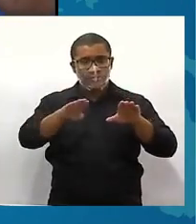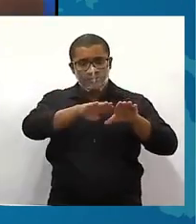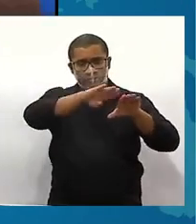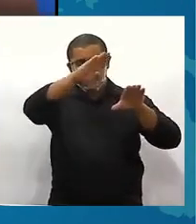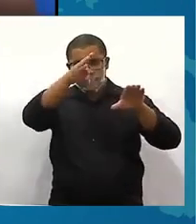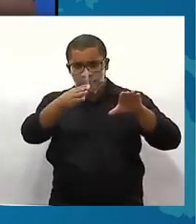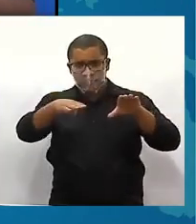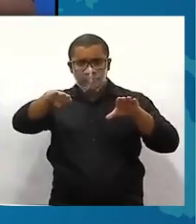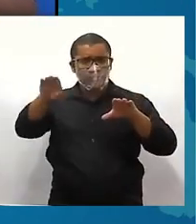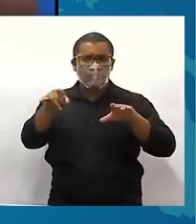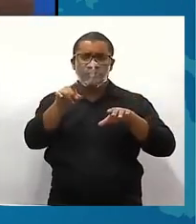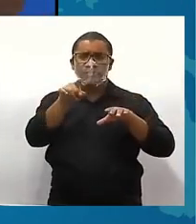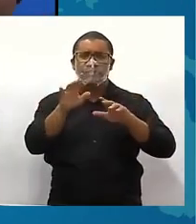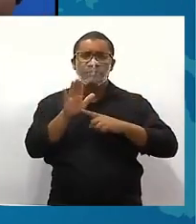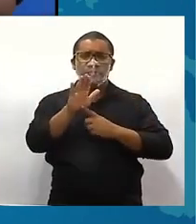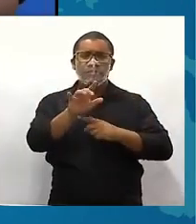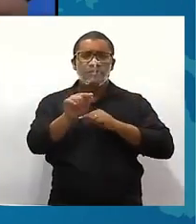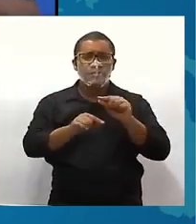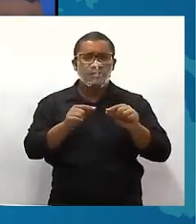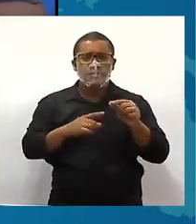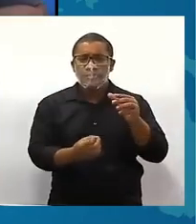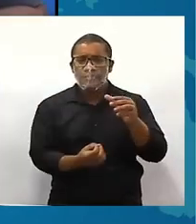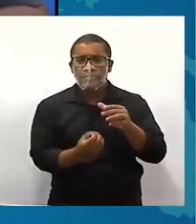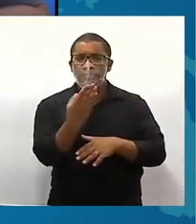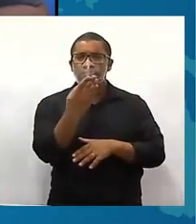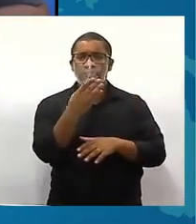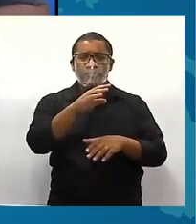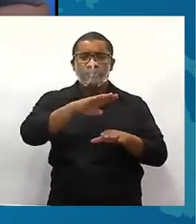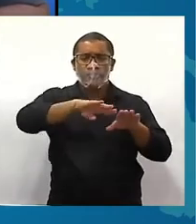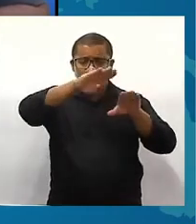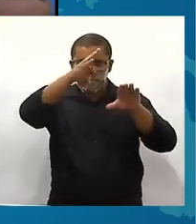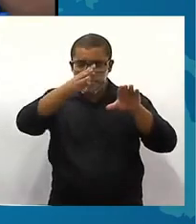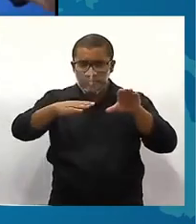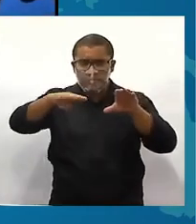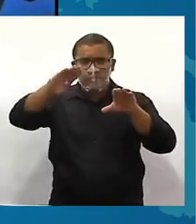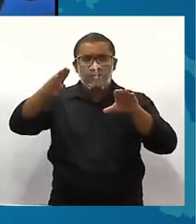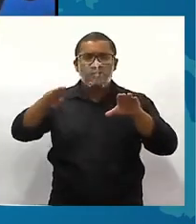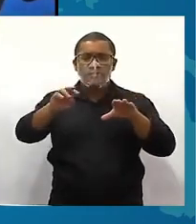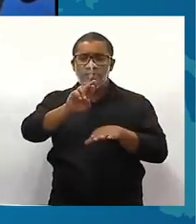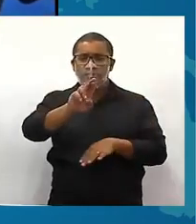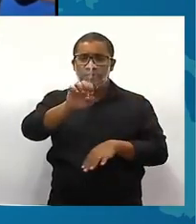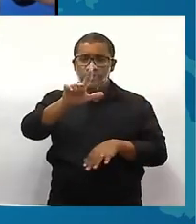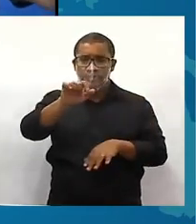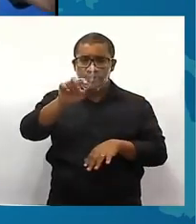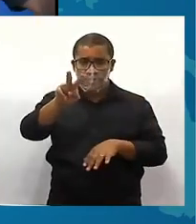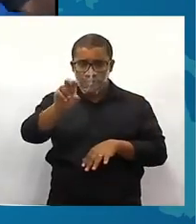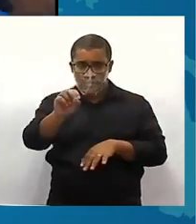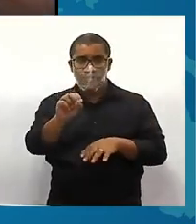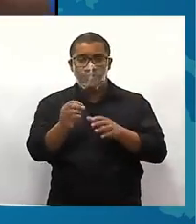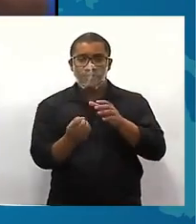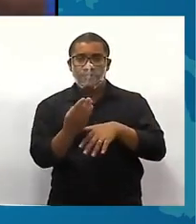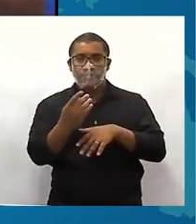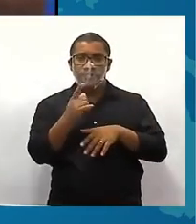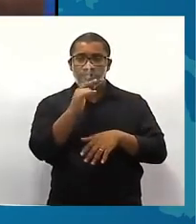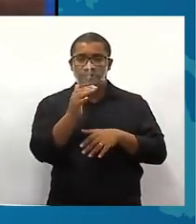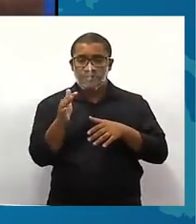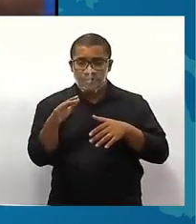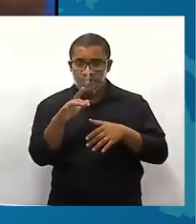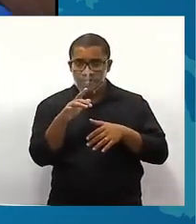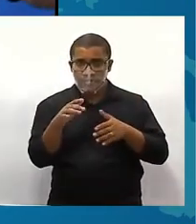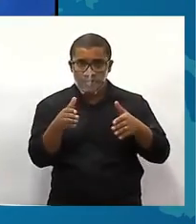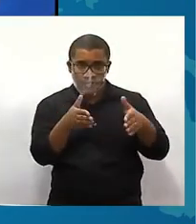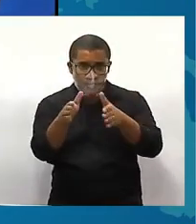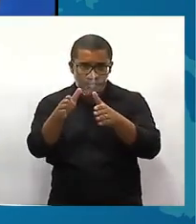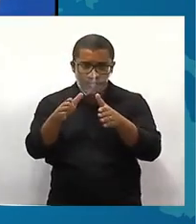aquelas condições que formaram, né, da formação do rio, o seu